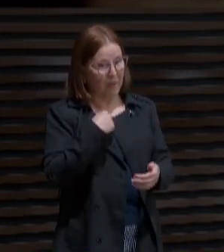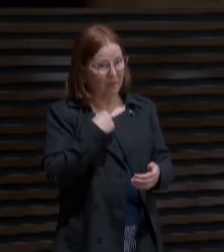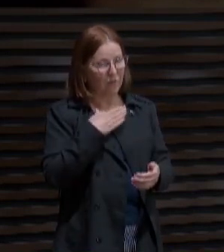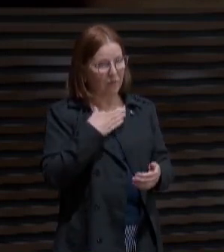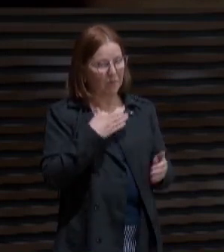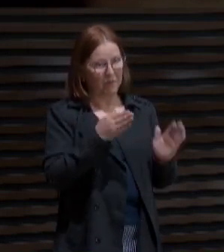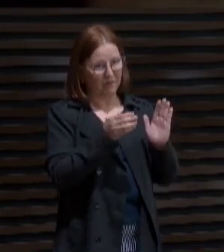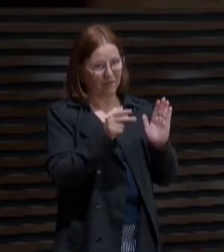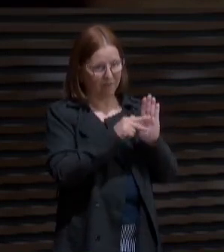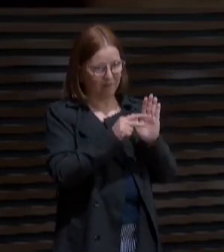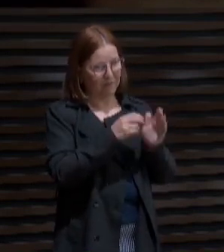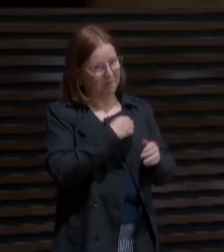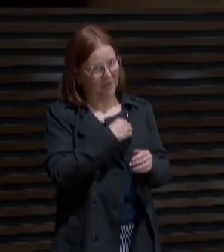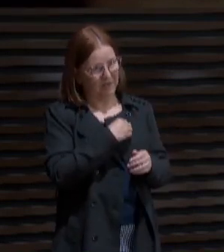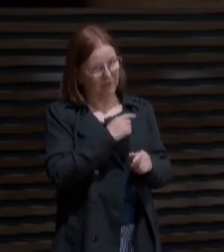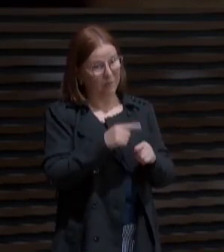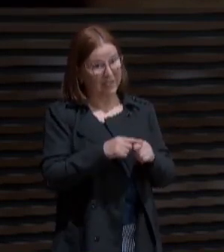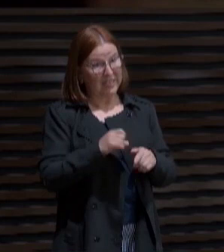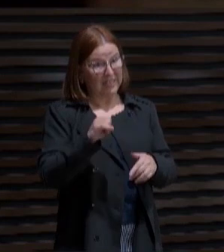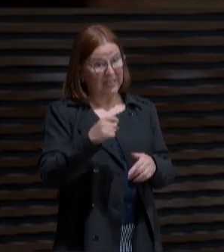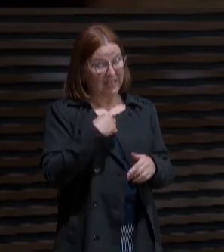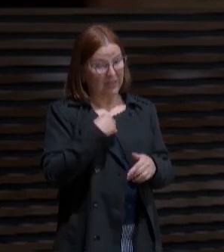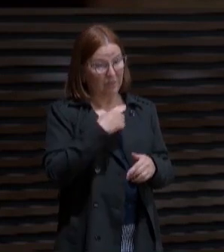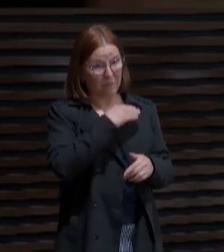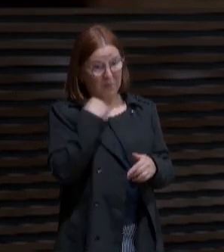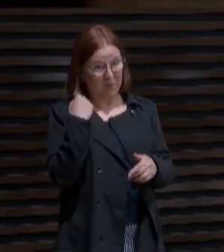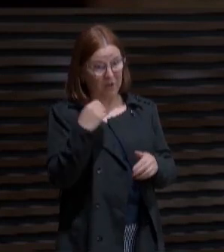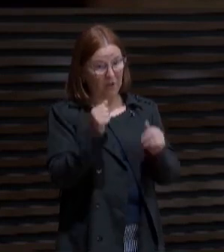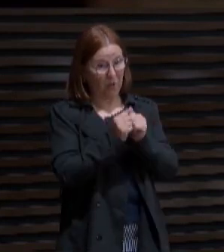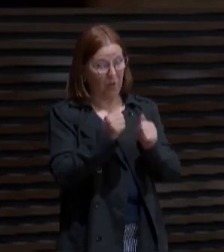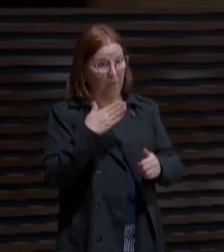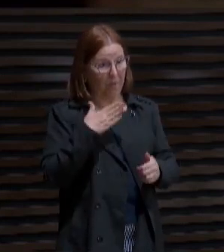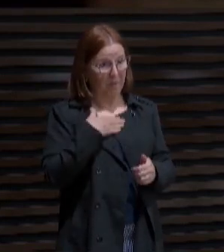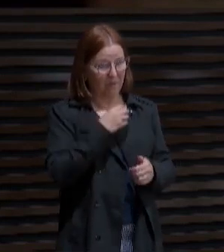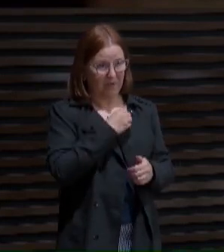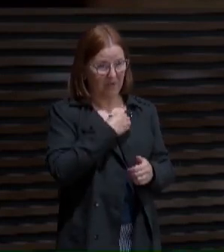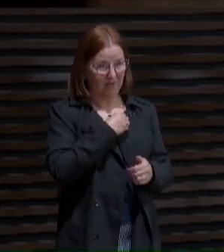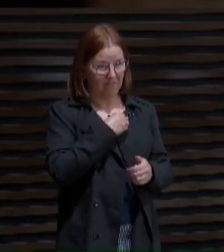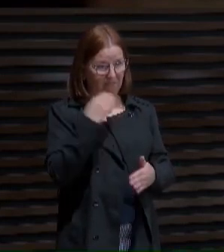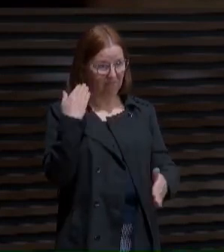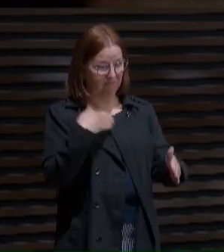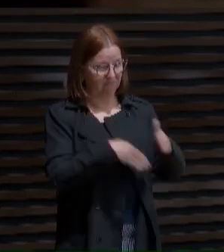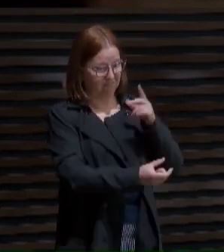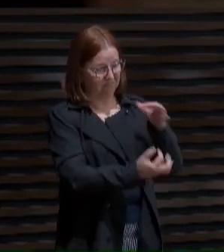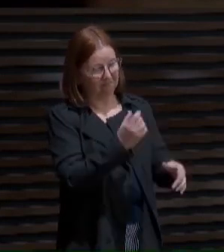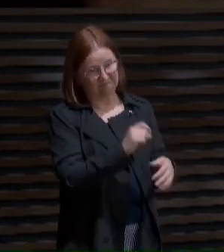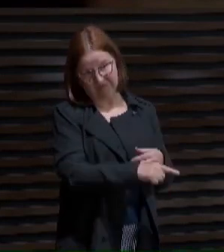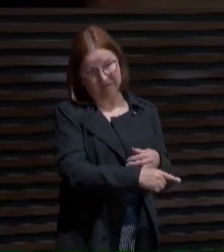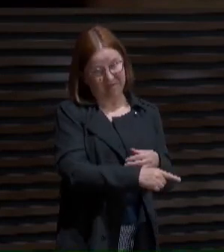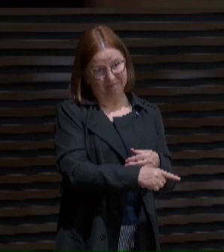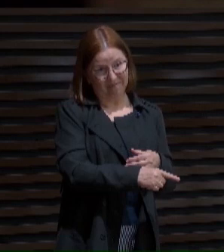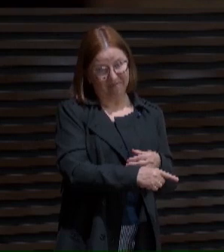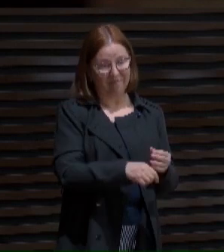pecados, o que aconteceria? Era passagem direta para o inferno, para o tormento